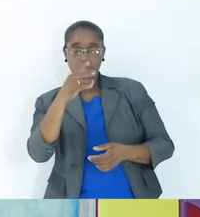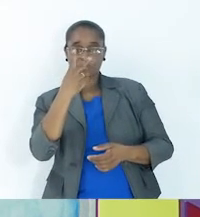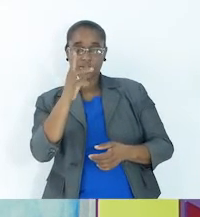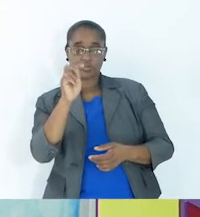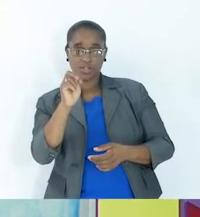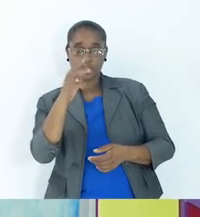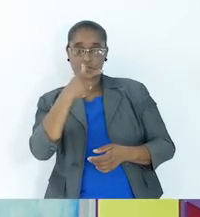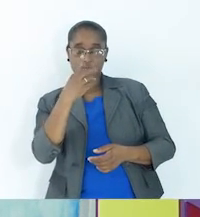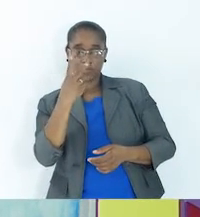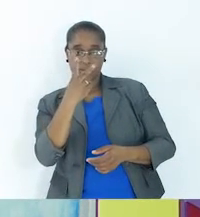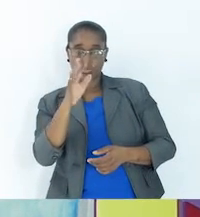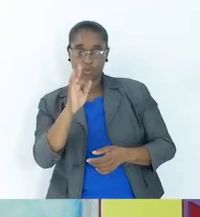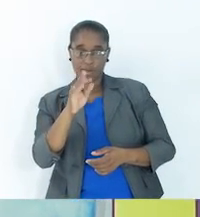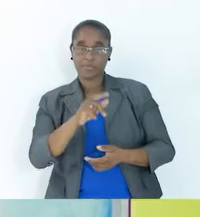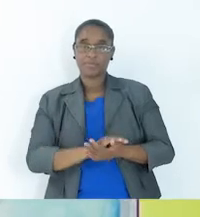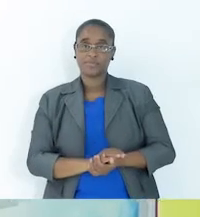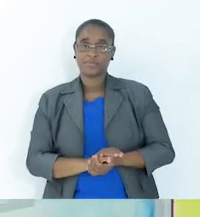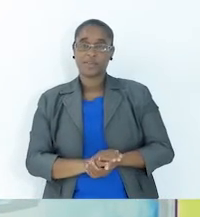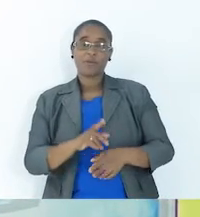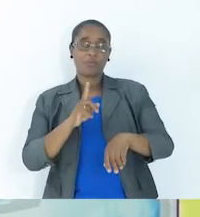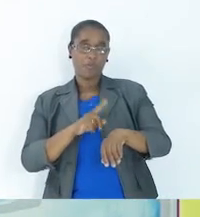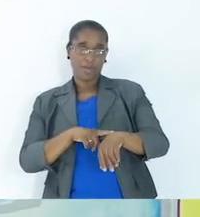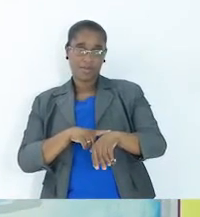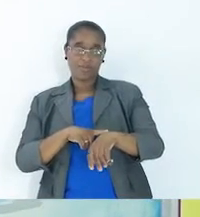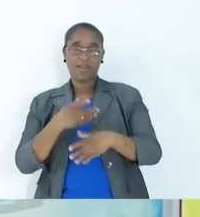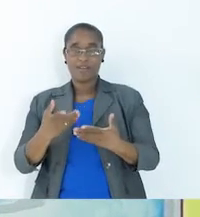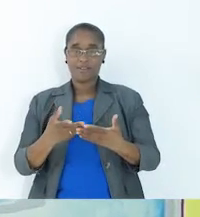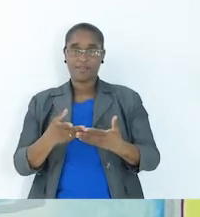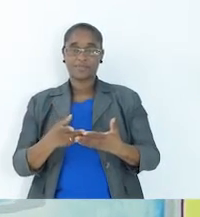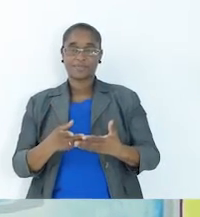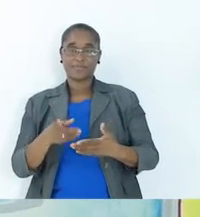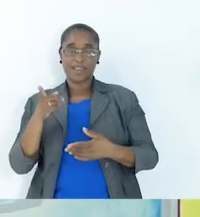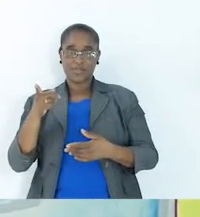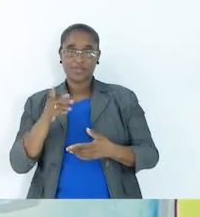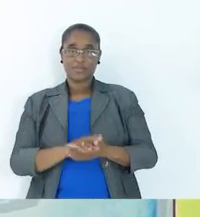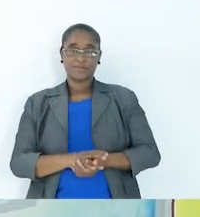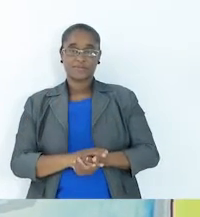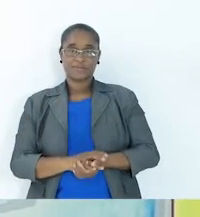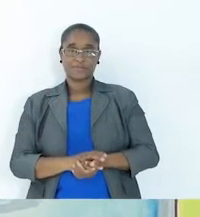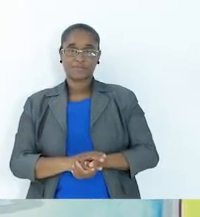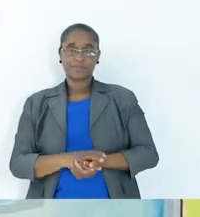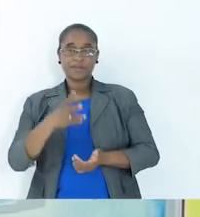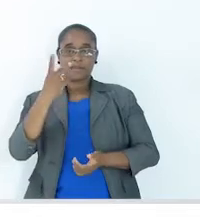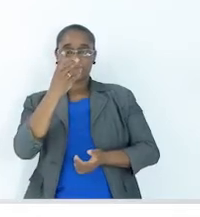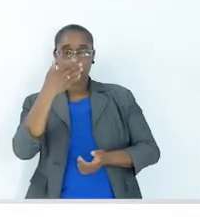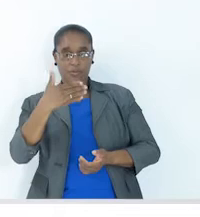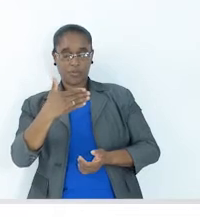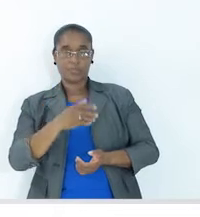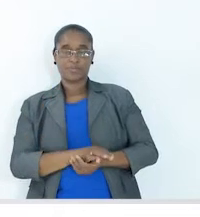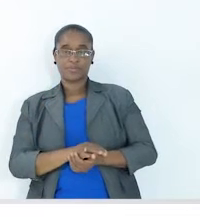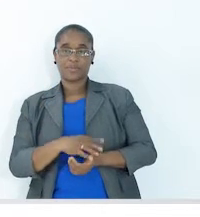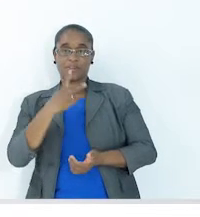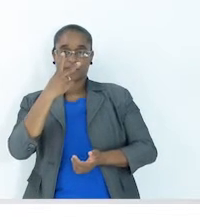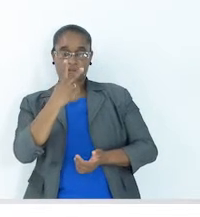verso 4. Um momentinho. Vamos lá a isso, ok? Então, V1, verso